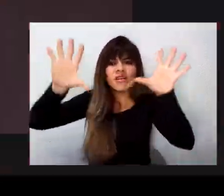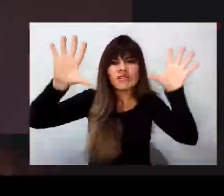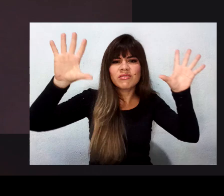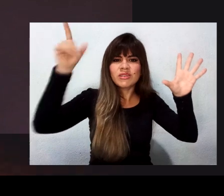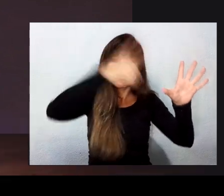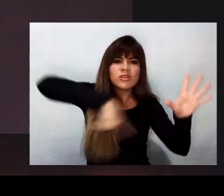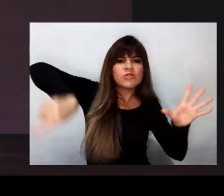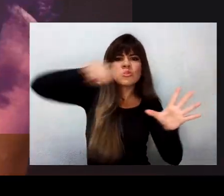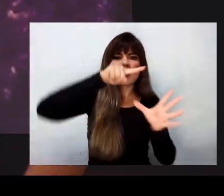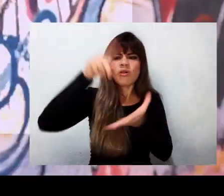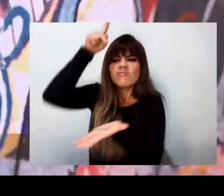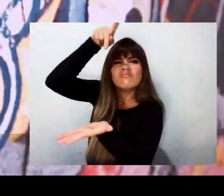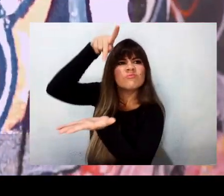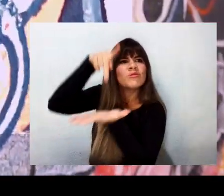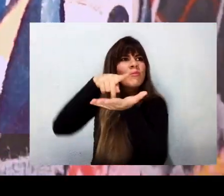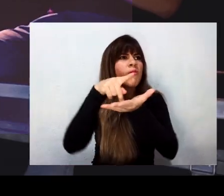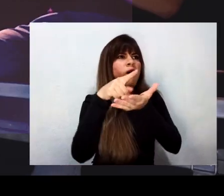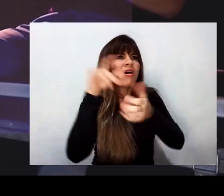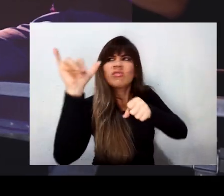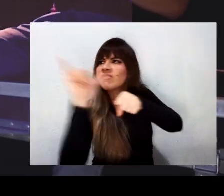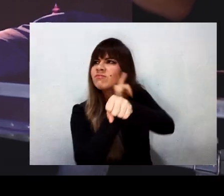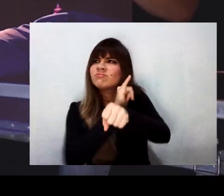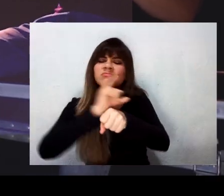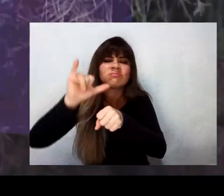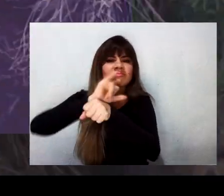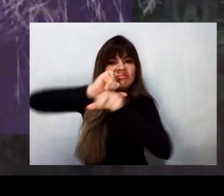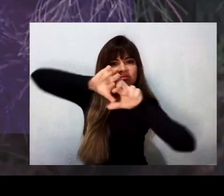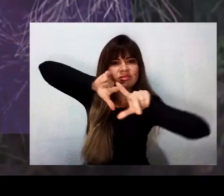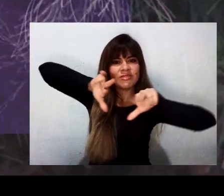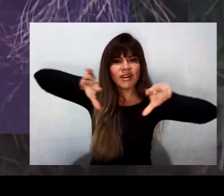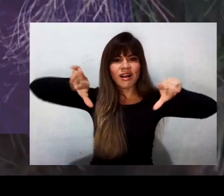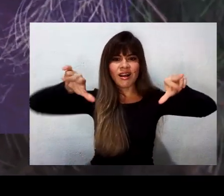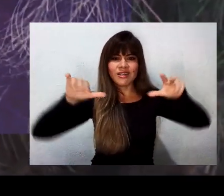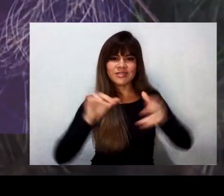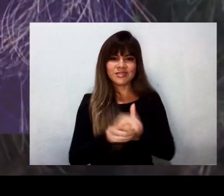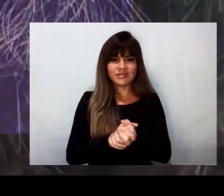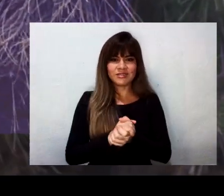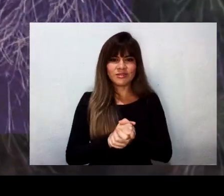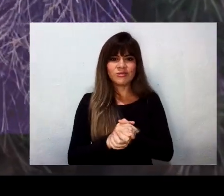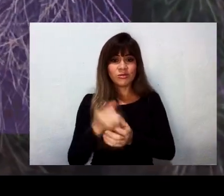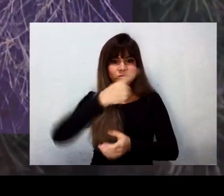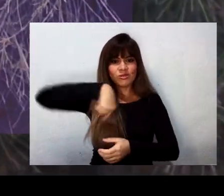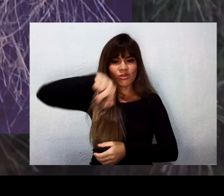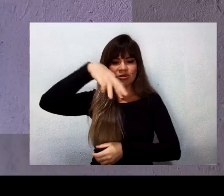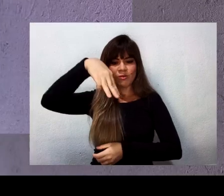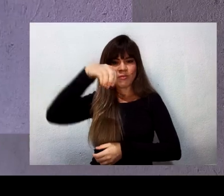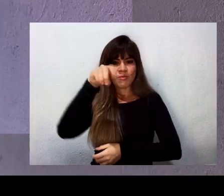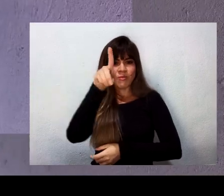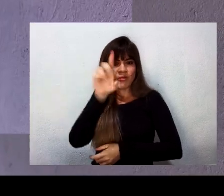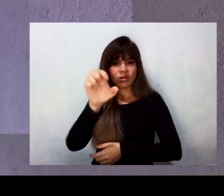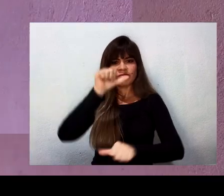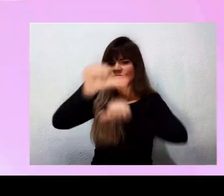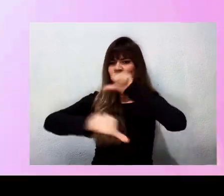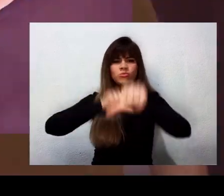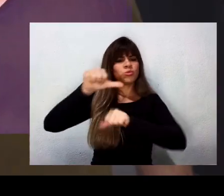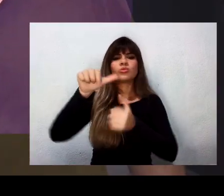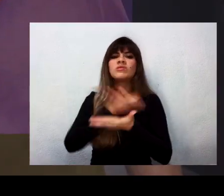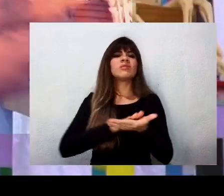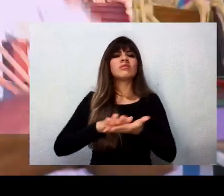Teatro José de Alencar. O título da série surge sobre imagens de artistas durante suas performances e